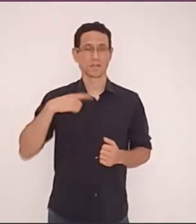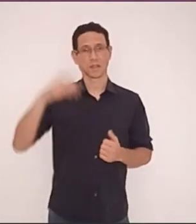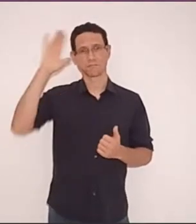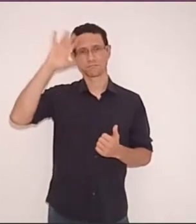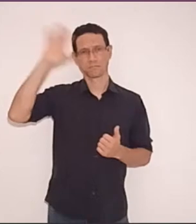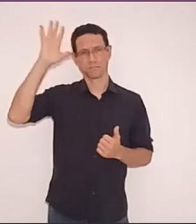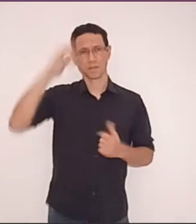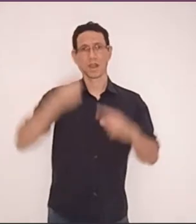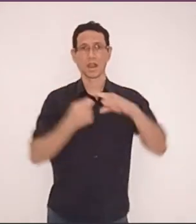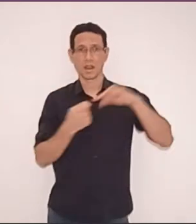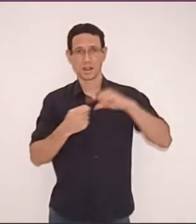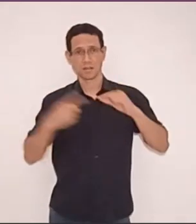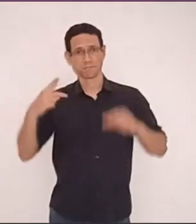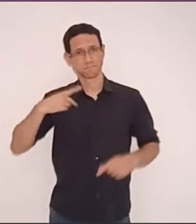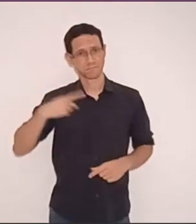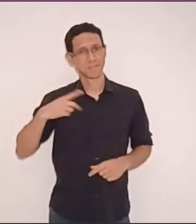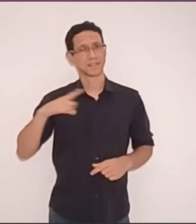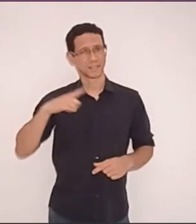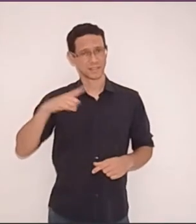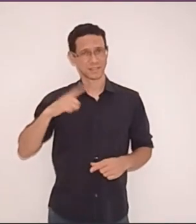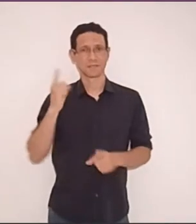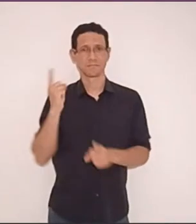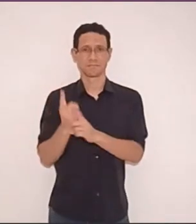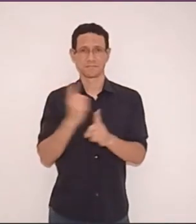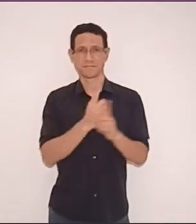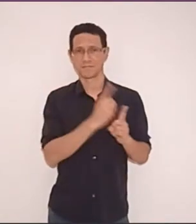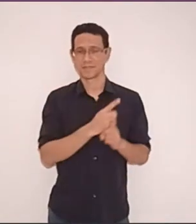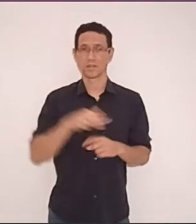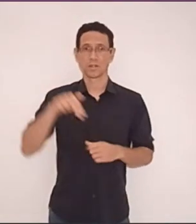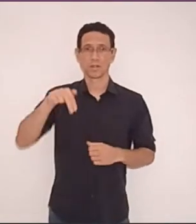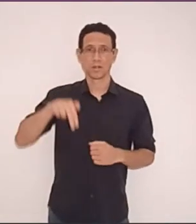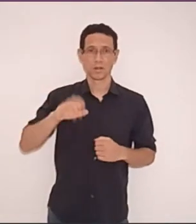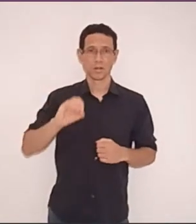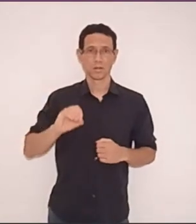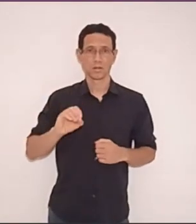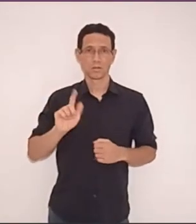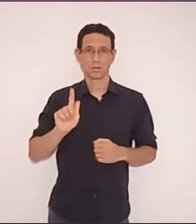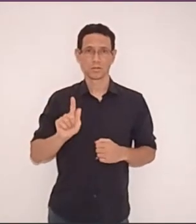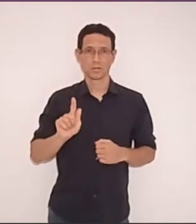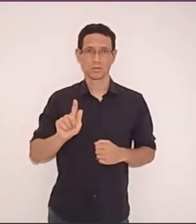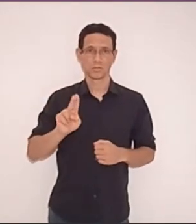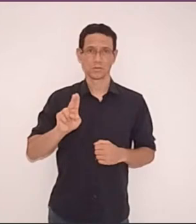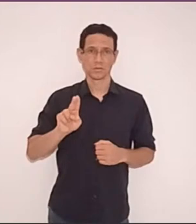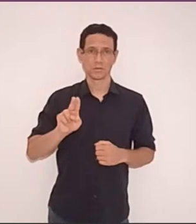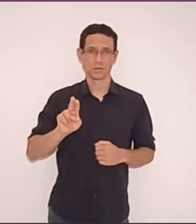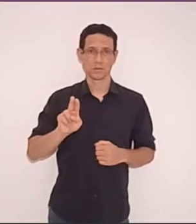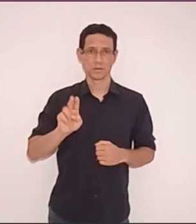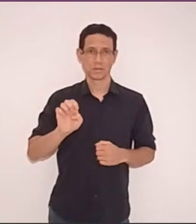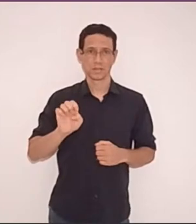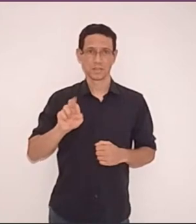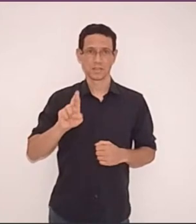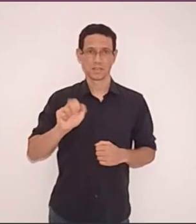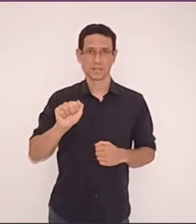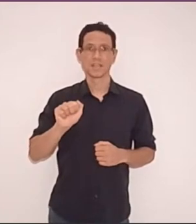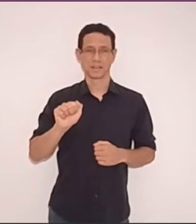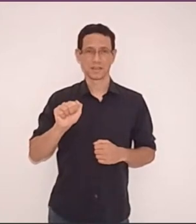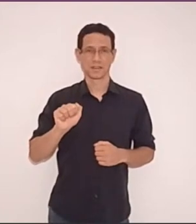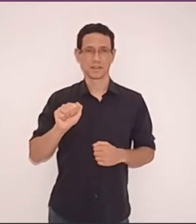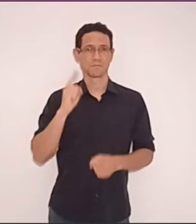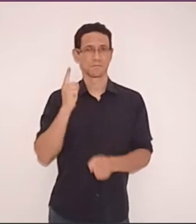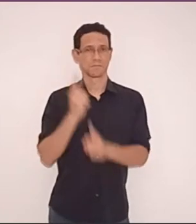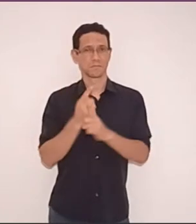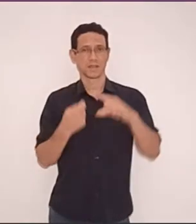tem muitos artigos meu e você encontra voltando Nogueira né no dia da sem ir ou se encontra botando artigo não queira sair